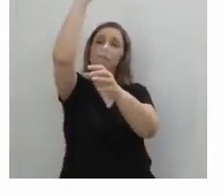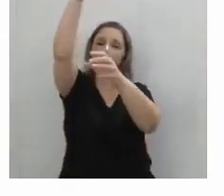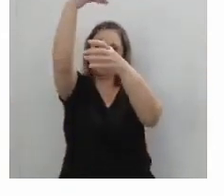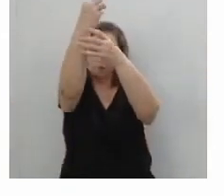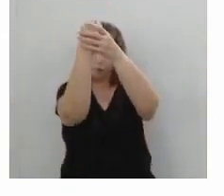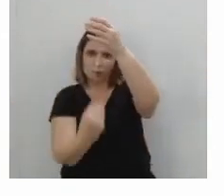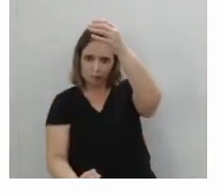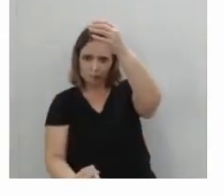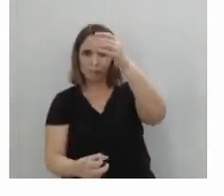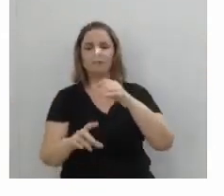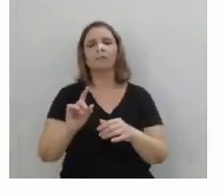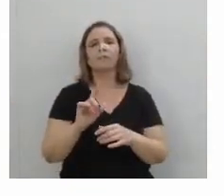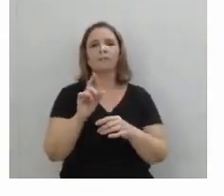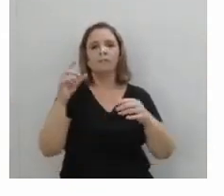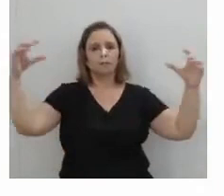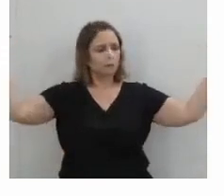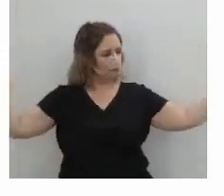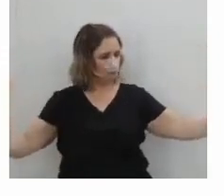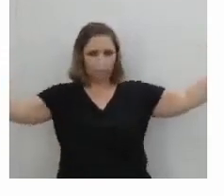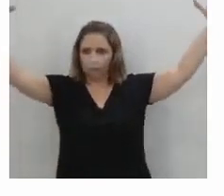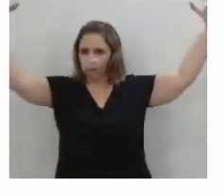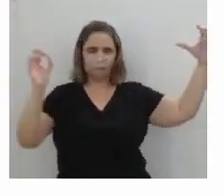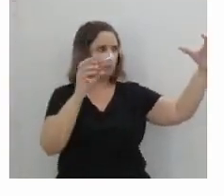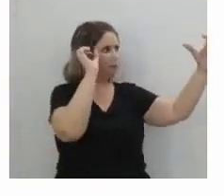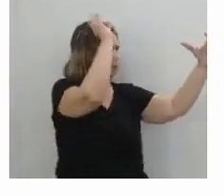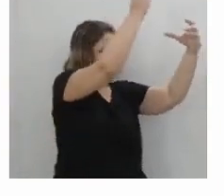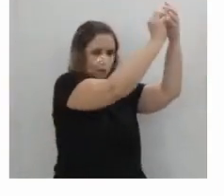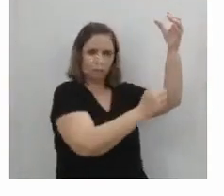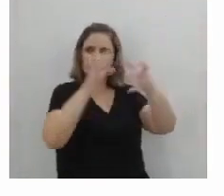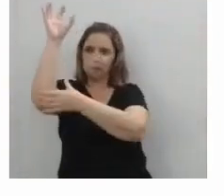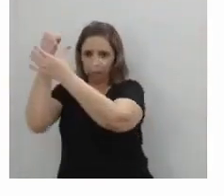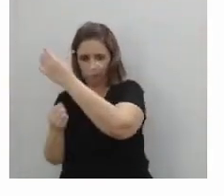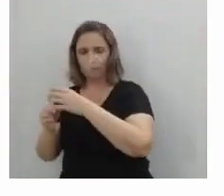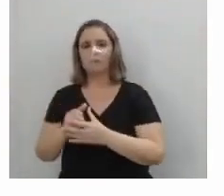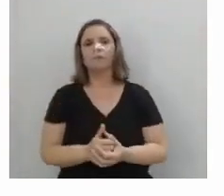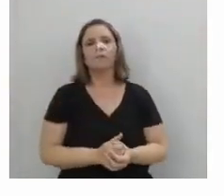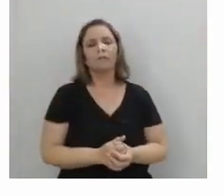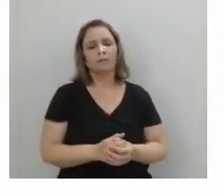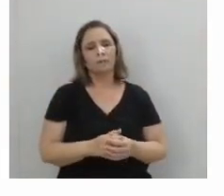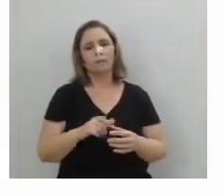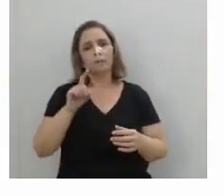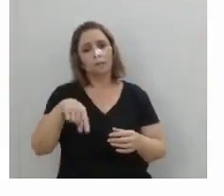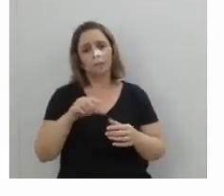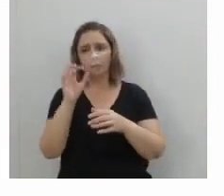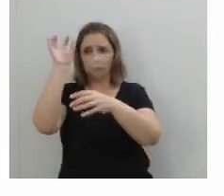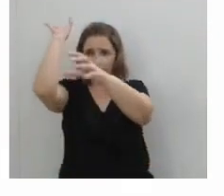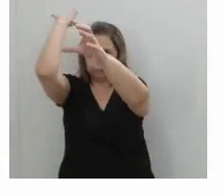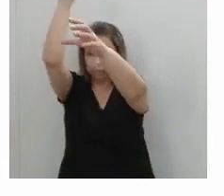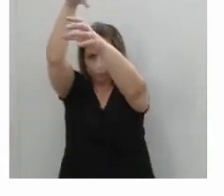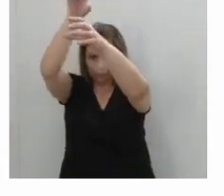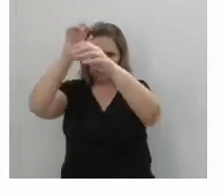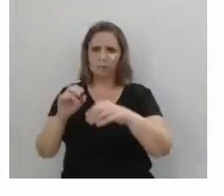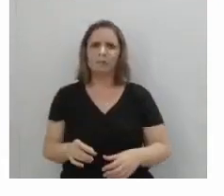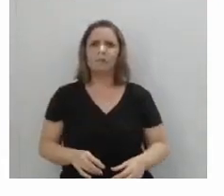no cesto, que está localizada nas extremidades da quadra. As cestas essas cestas que são feitas na área